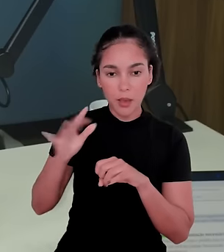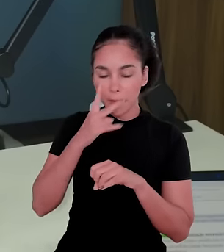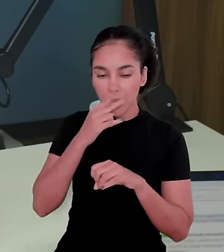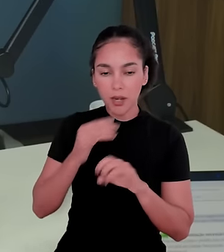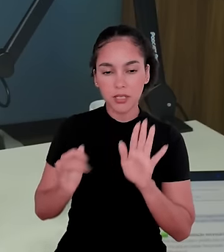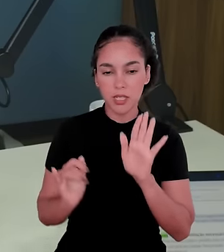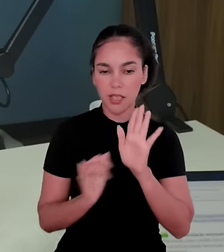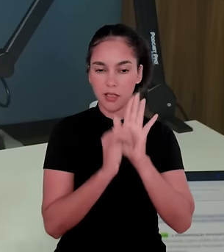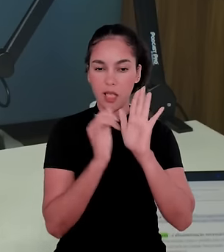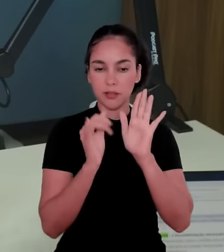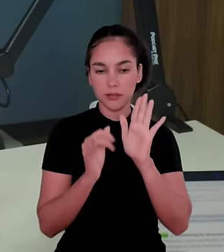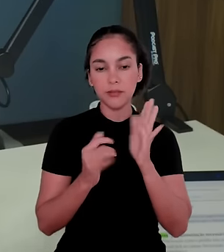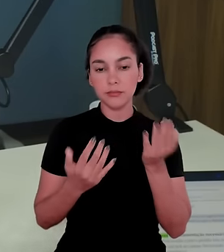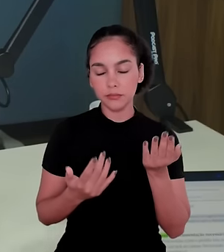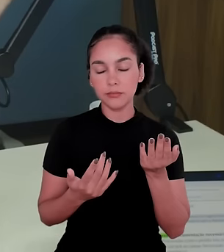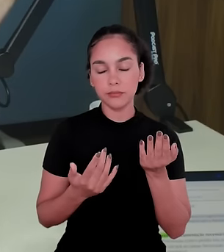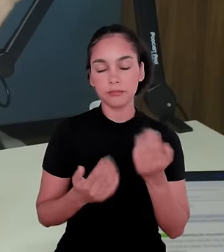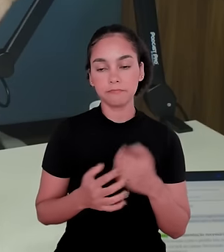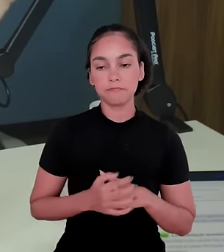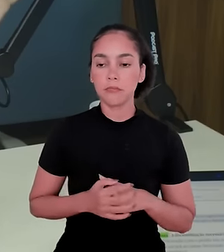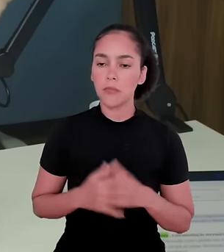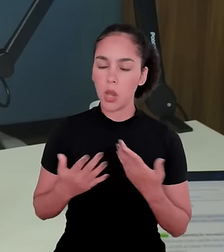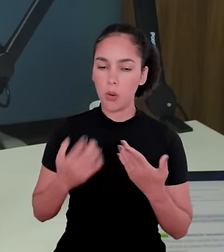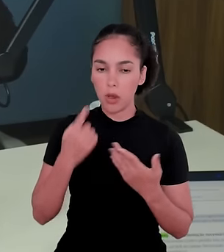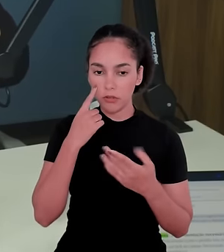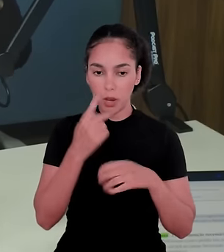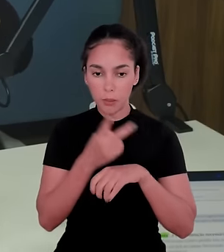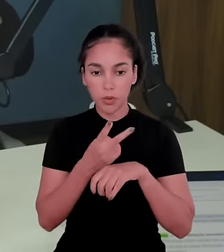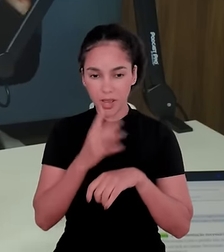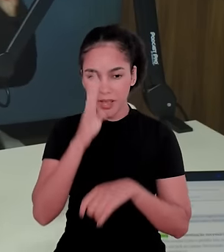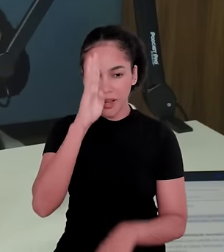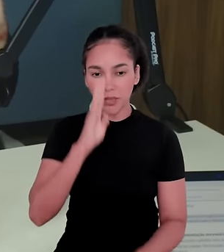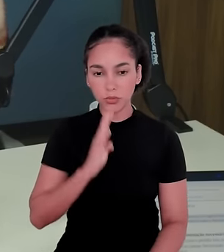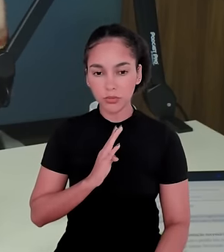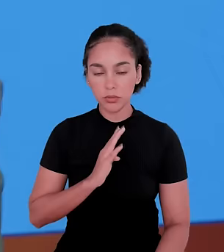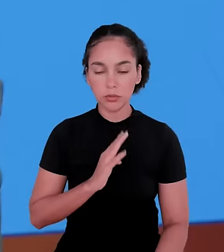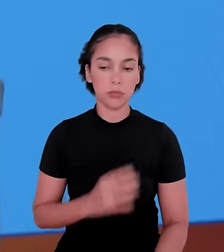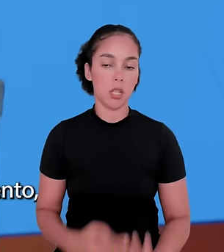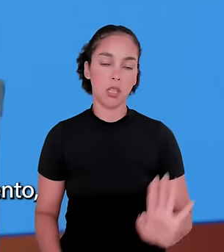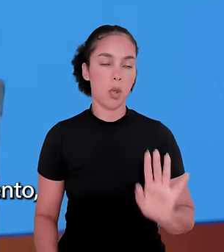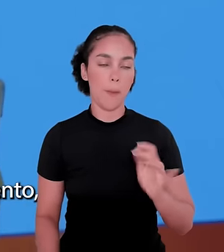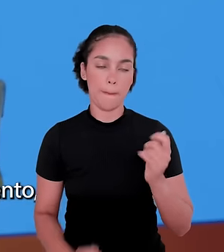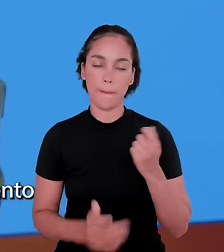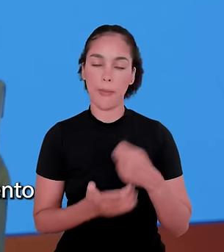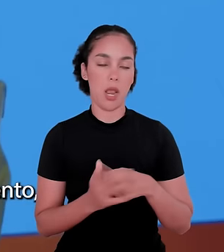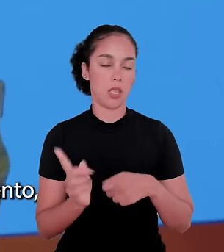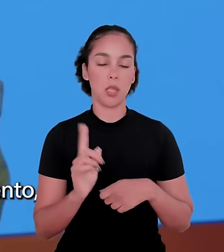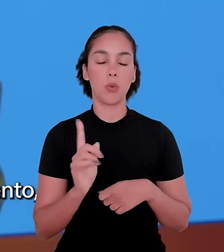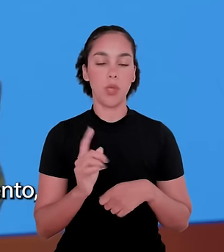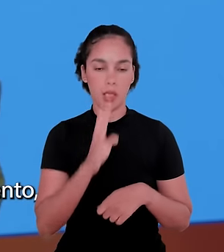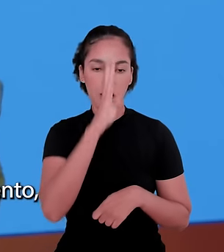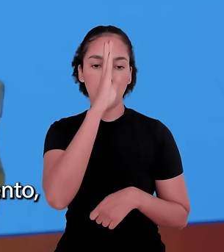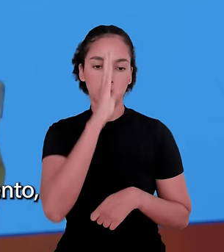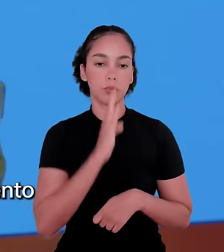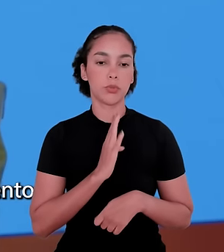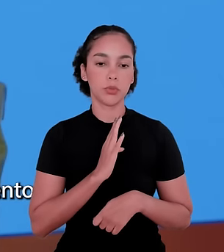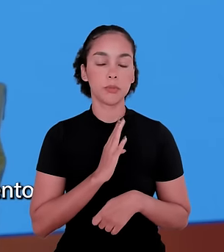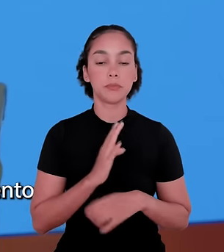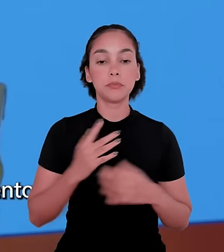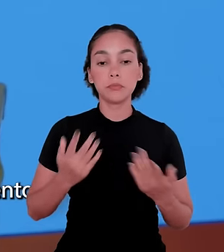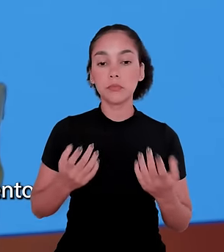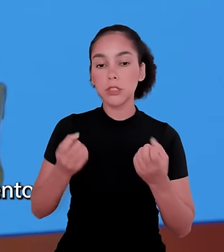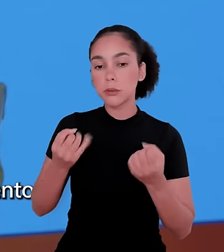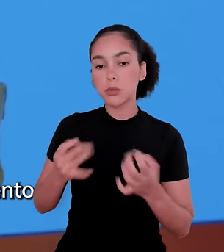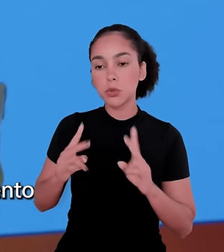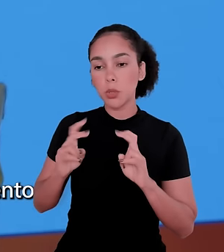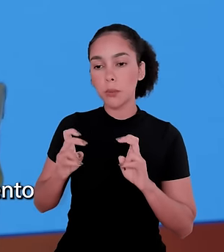e E aí esse essa consulta então é gratuita né ess essa fase não paga nada não paga nada e especifica um pouquinho mais essa questão